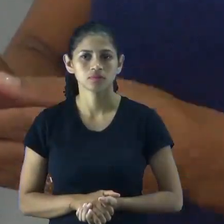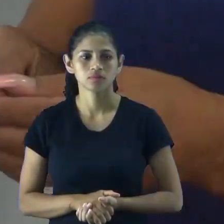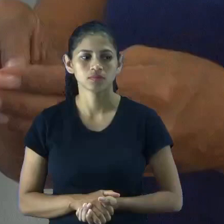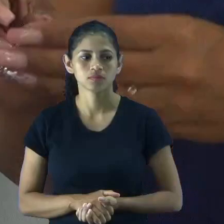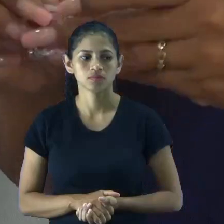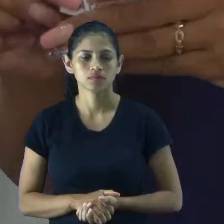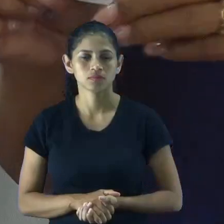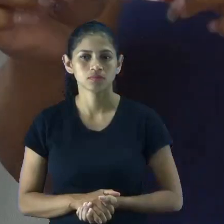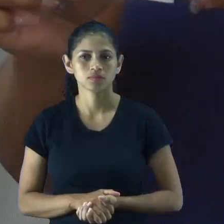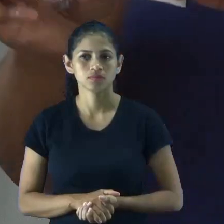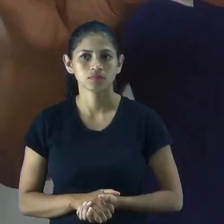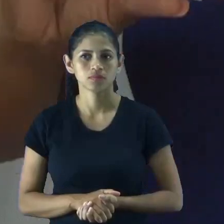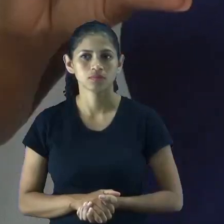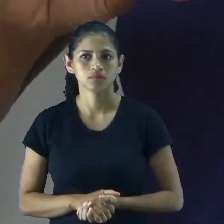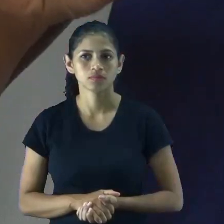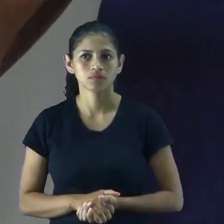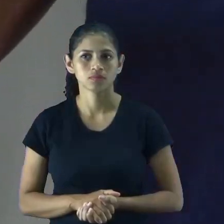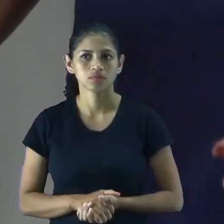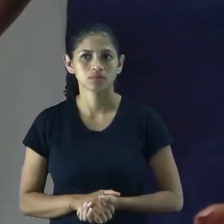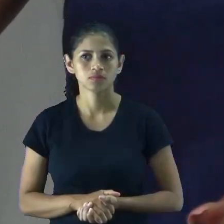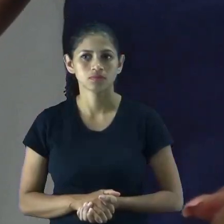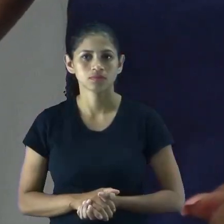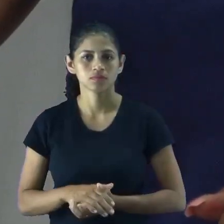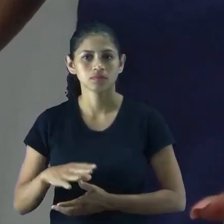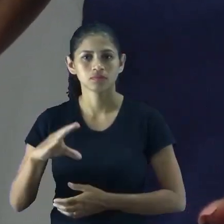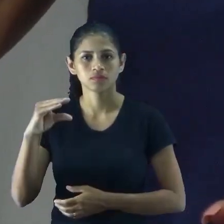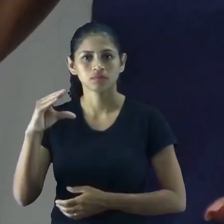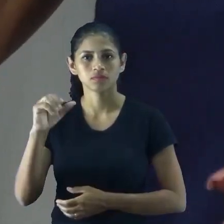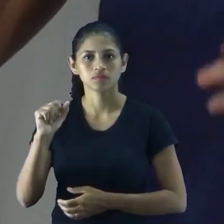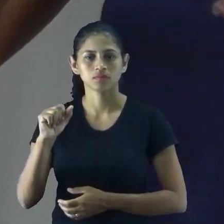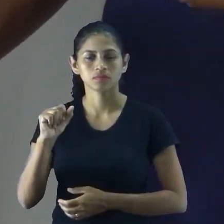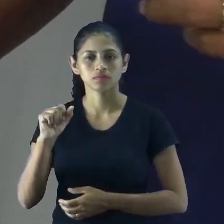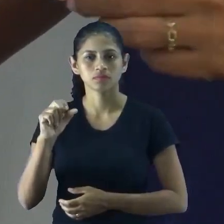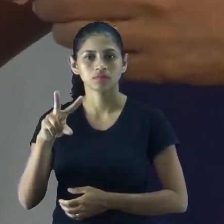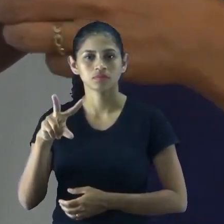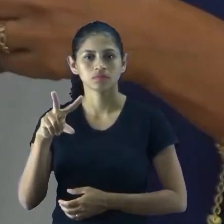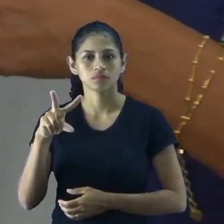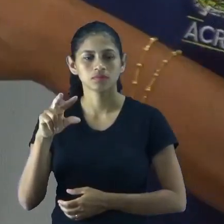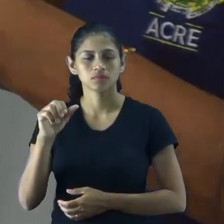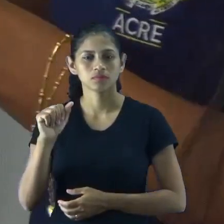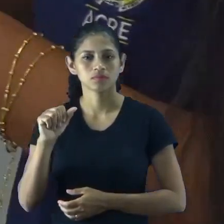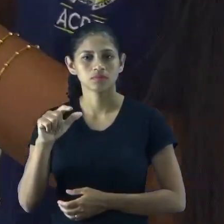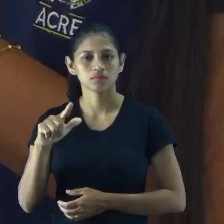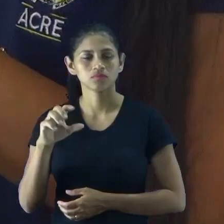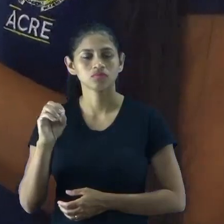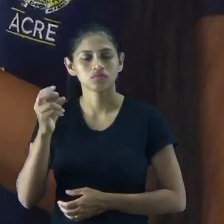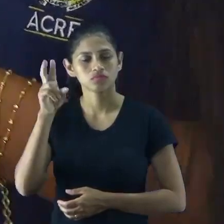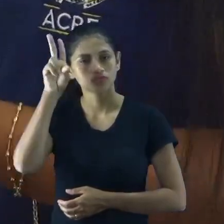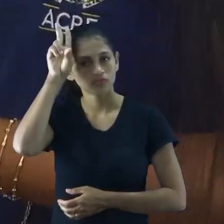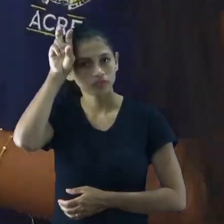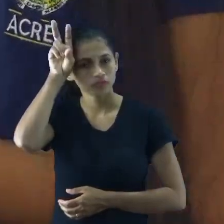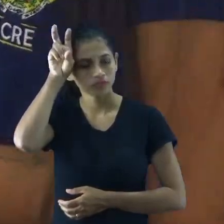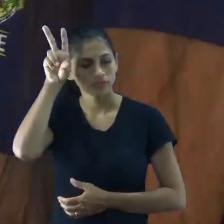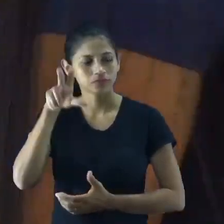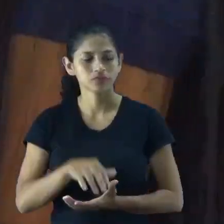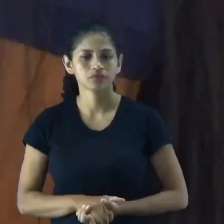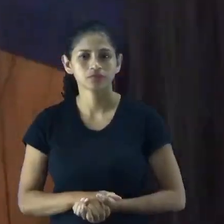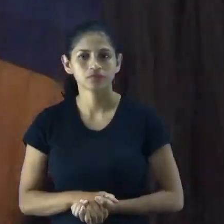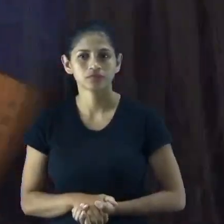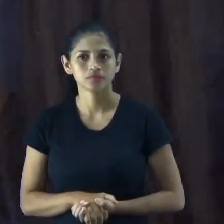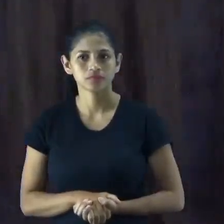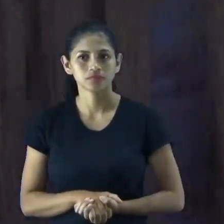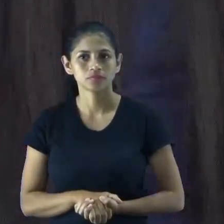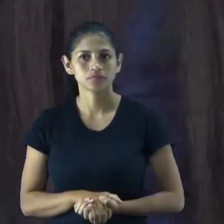colocar também olha só cavalo Vamos colocar aqui o